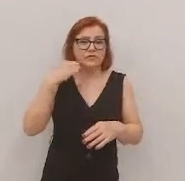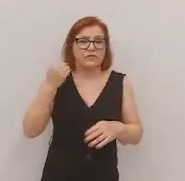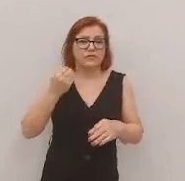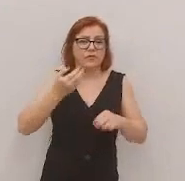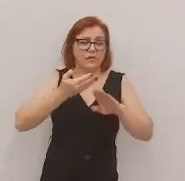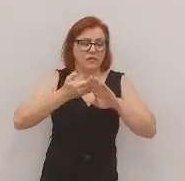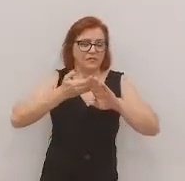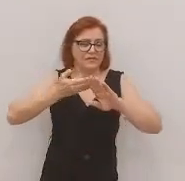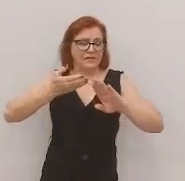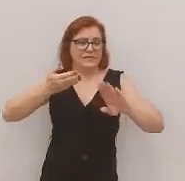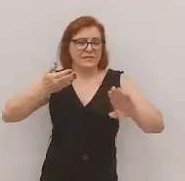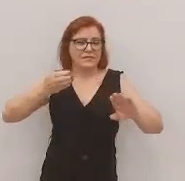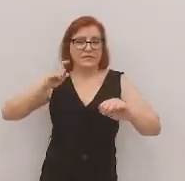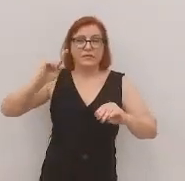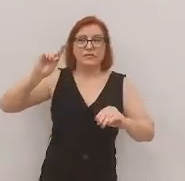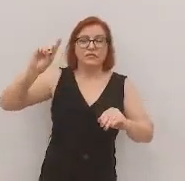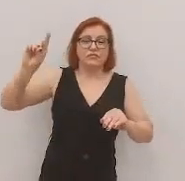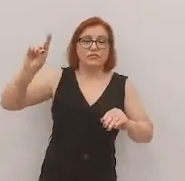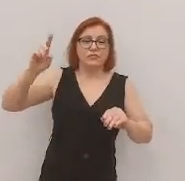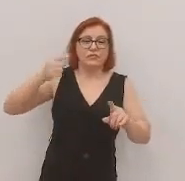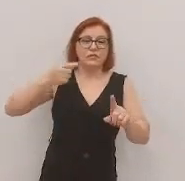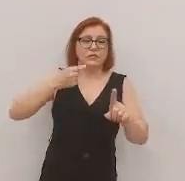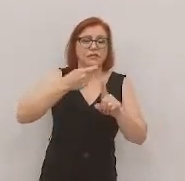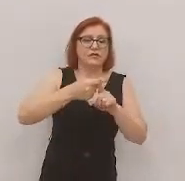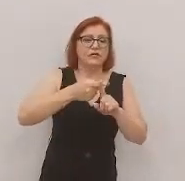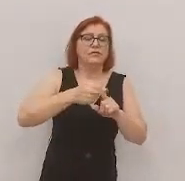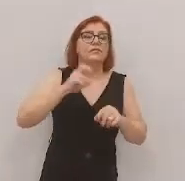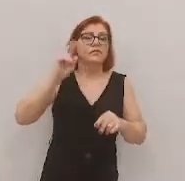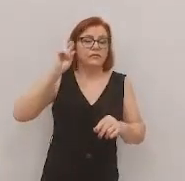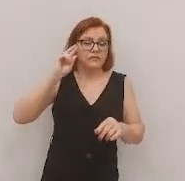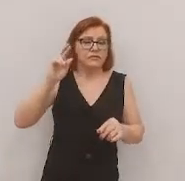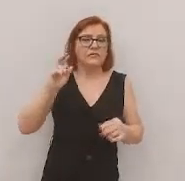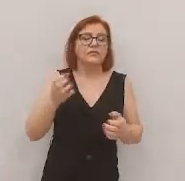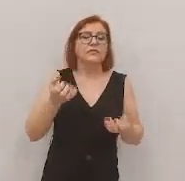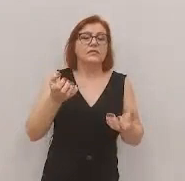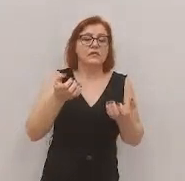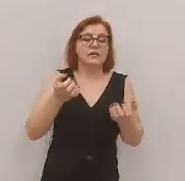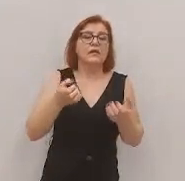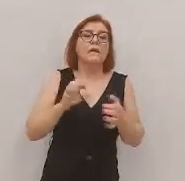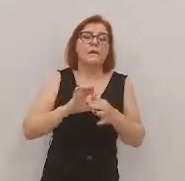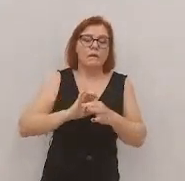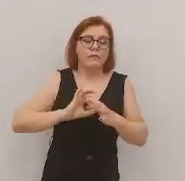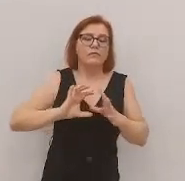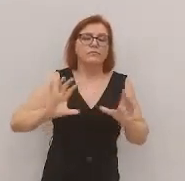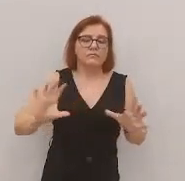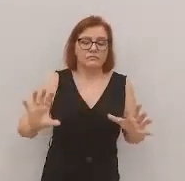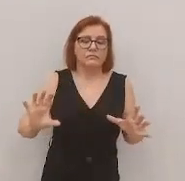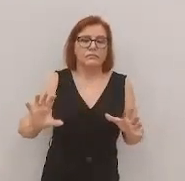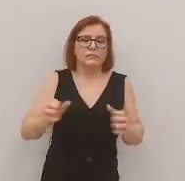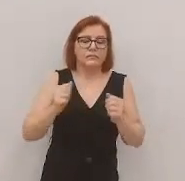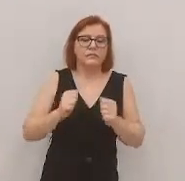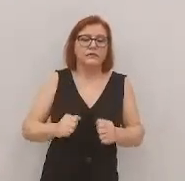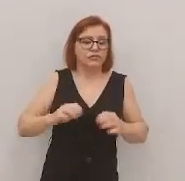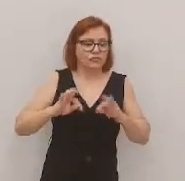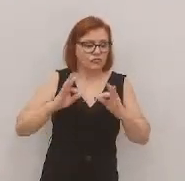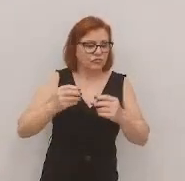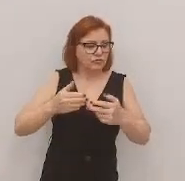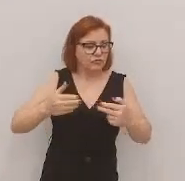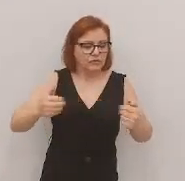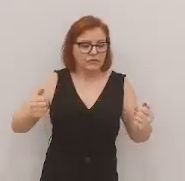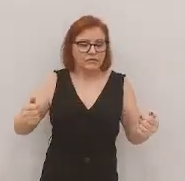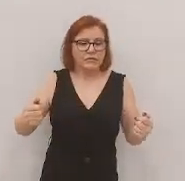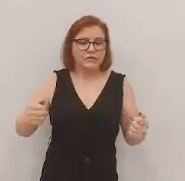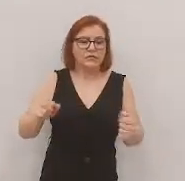Oh, Senhor. E o Senhor estava por trás daquilo. Então, irmãos, todas as coisas que Deus faz, né, está